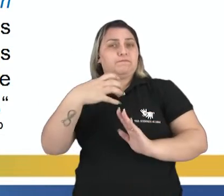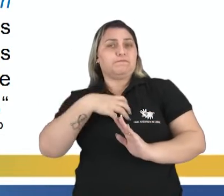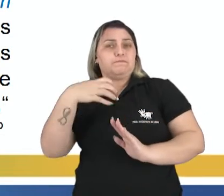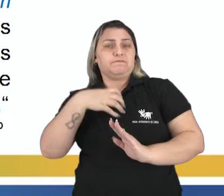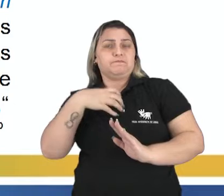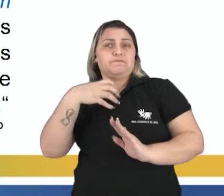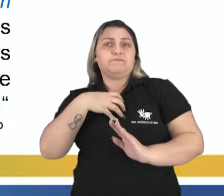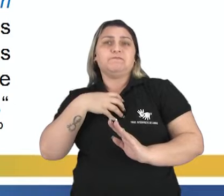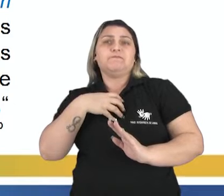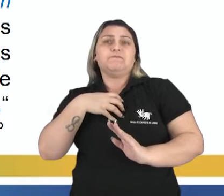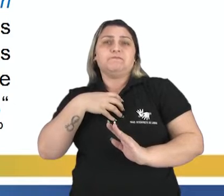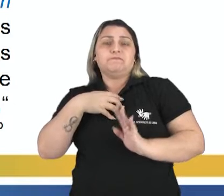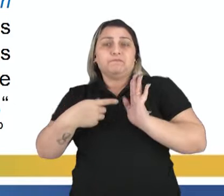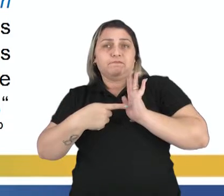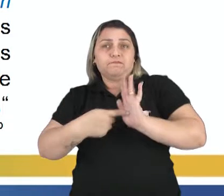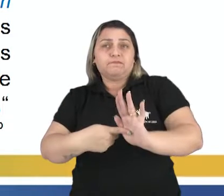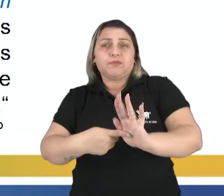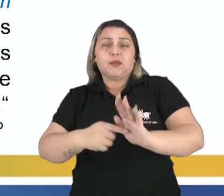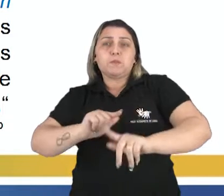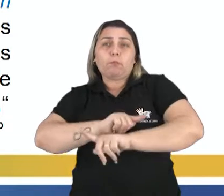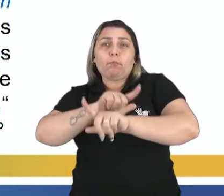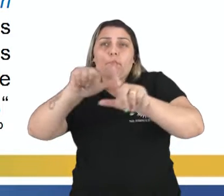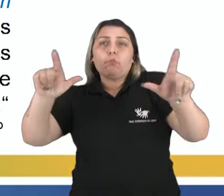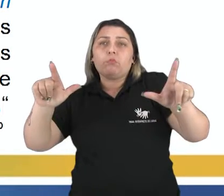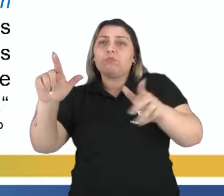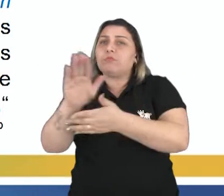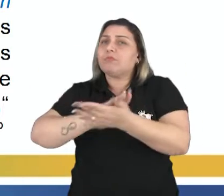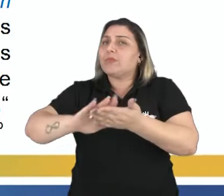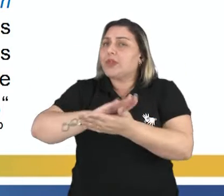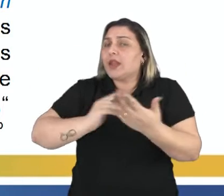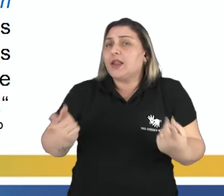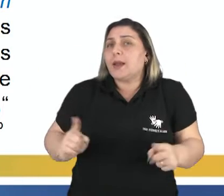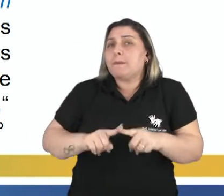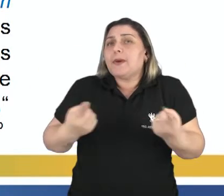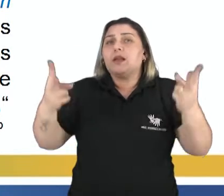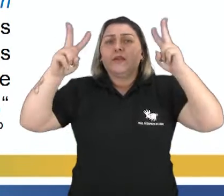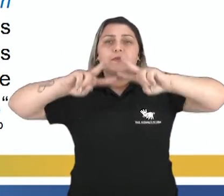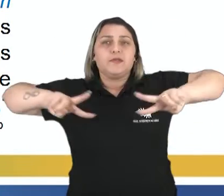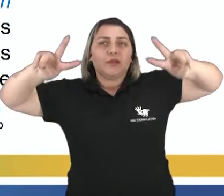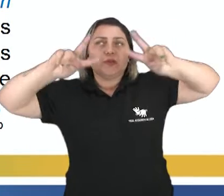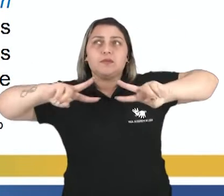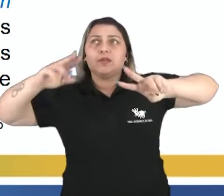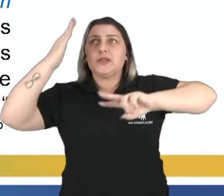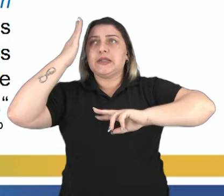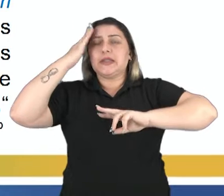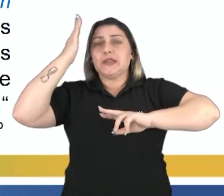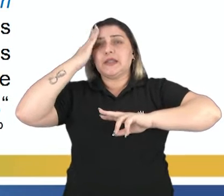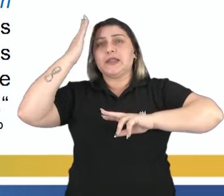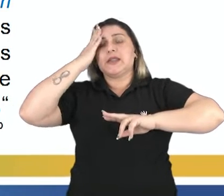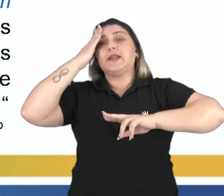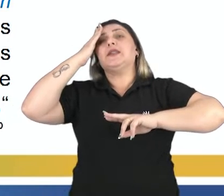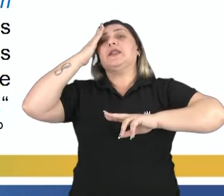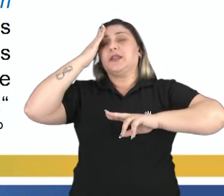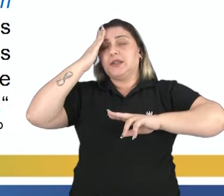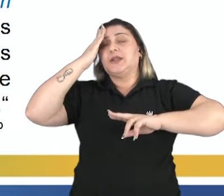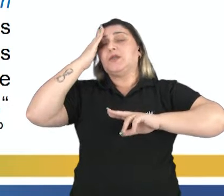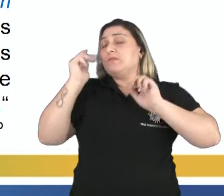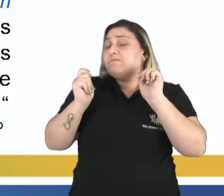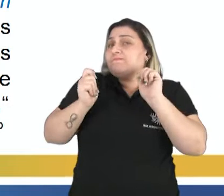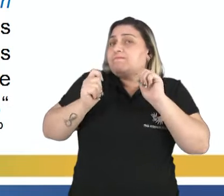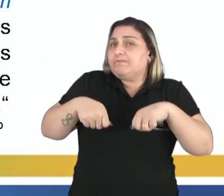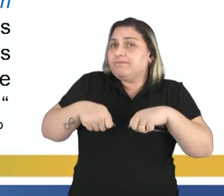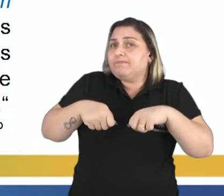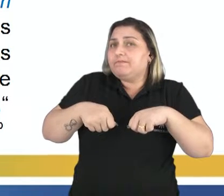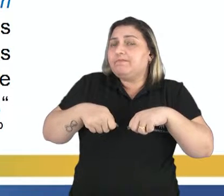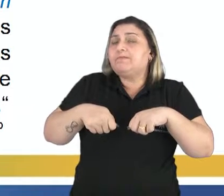nele se esboça. É um vazio que não é um nada, mas um virtual, entendendo todas as partículas